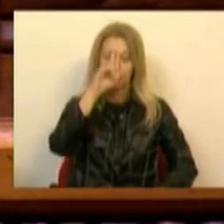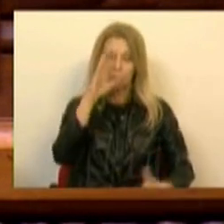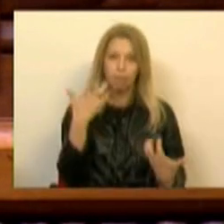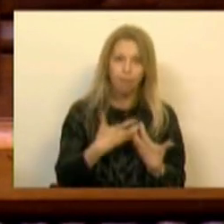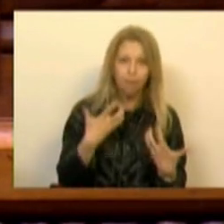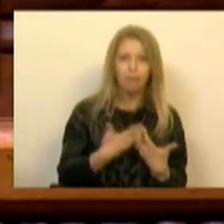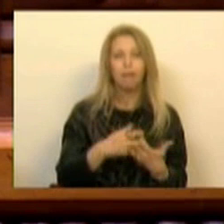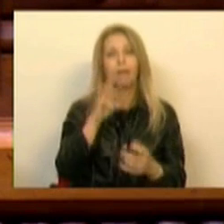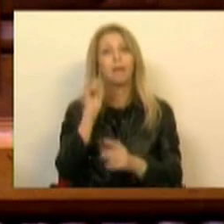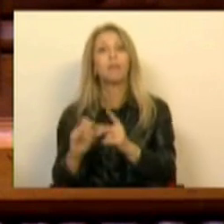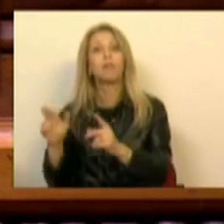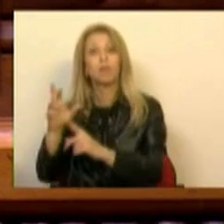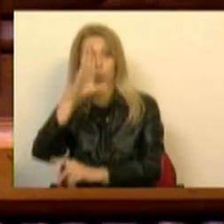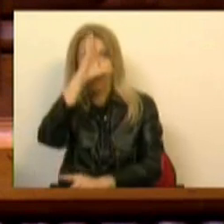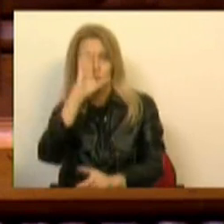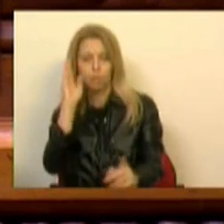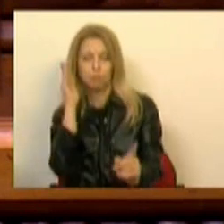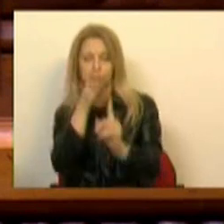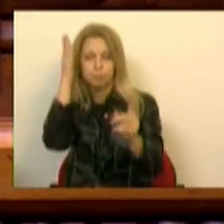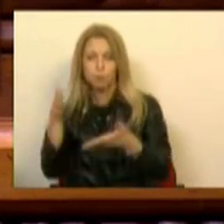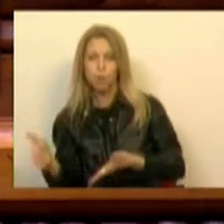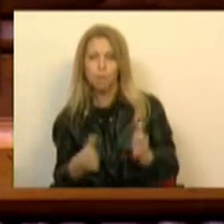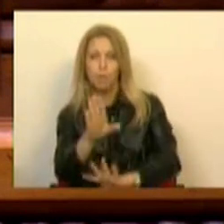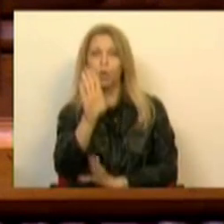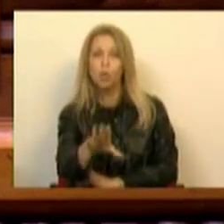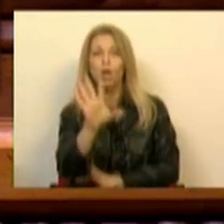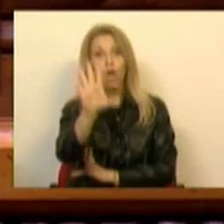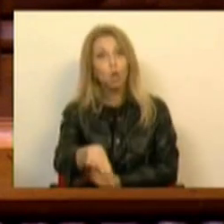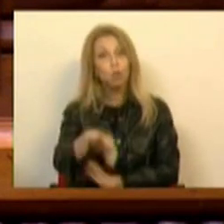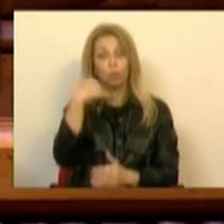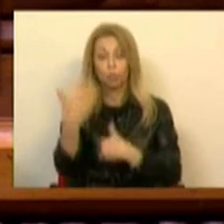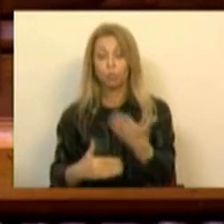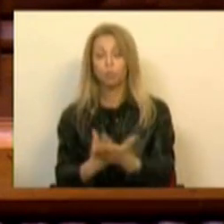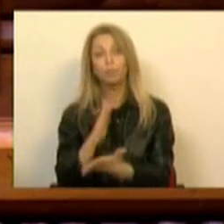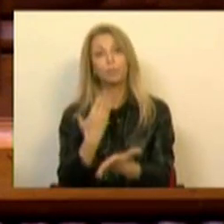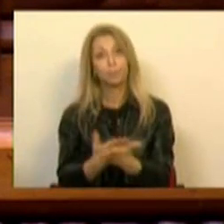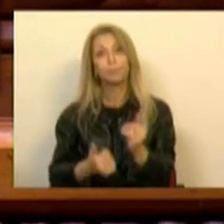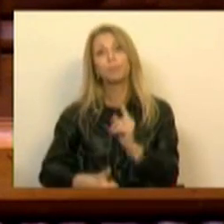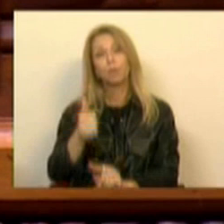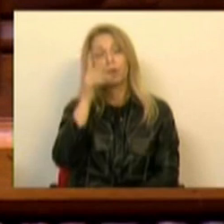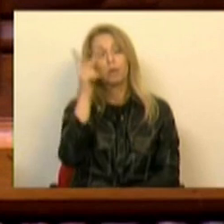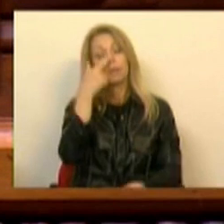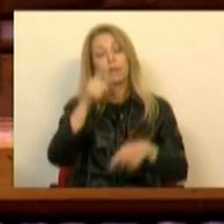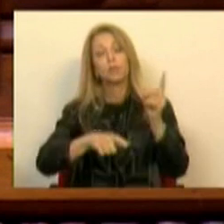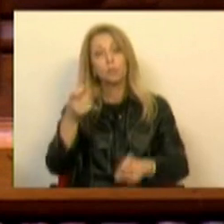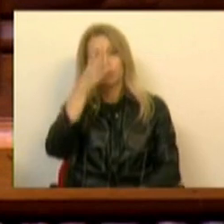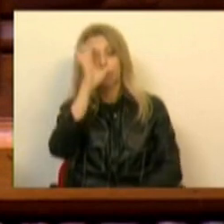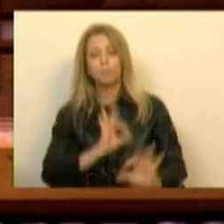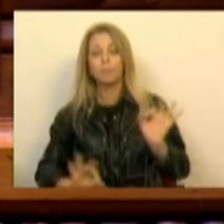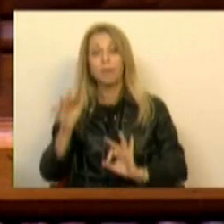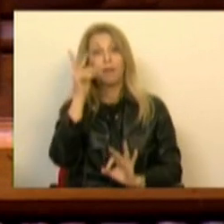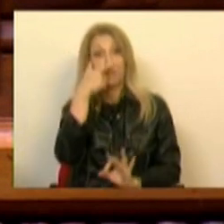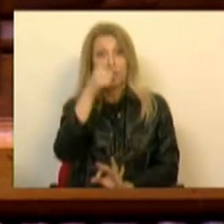Governo esteve focado no rumo que escolheu e continuou a melhorar a vida das pessoas e a preparar o país para o futuro.